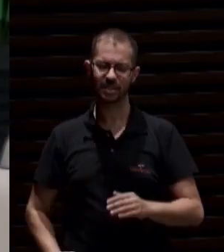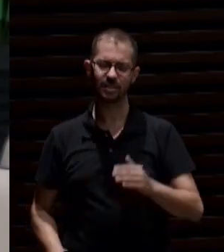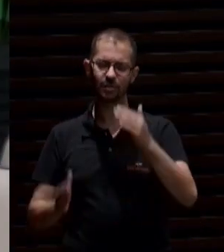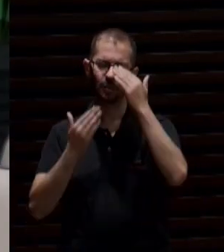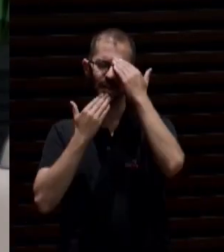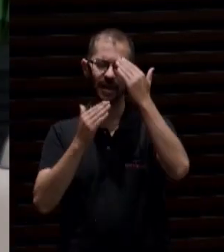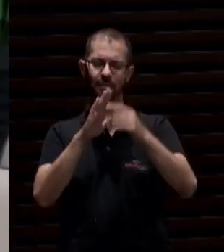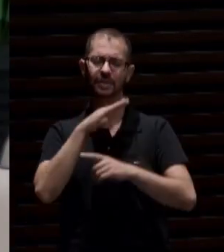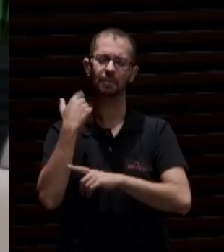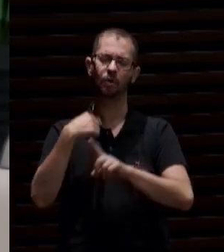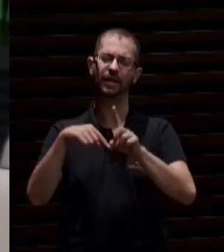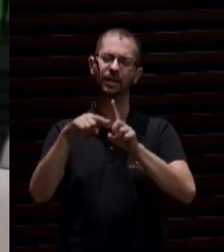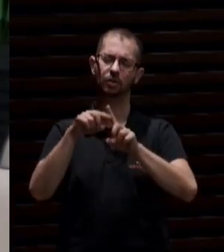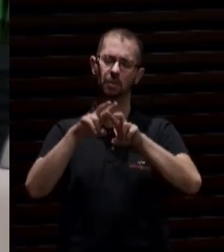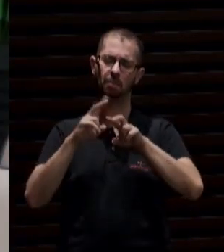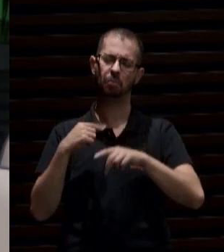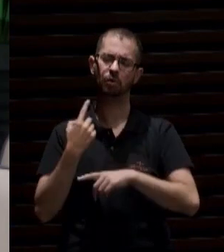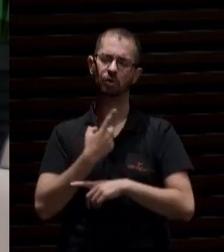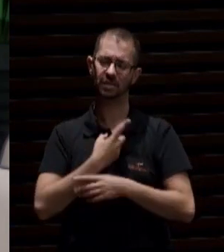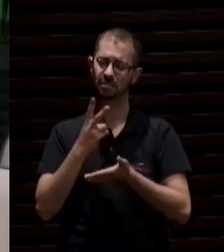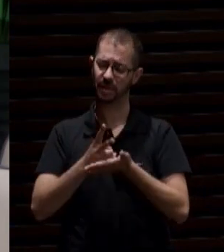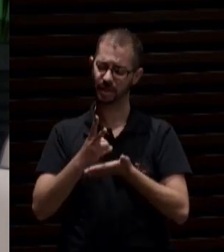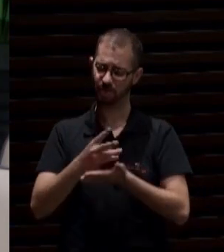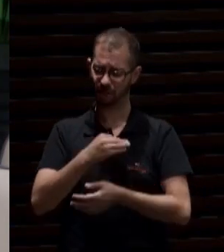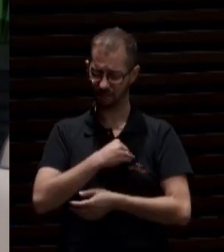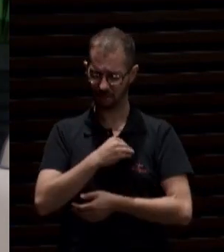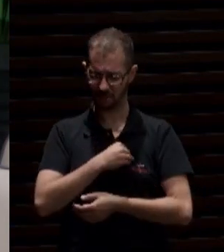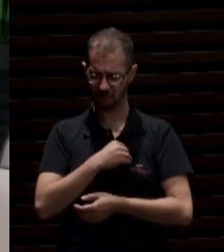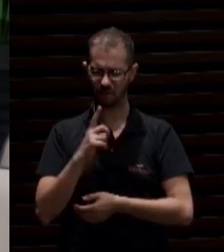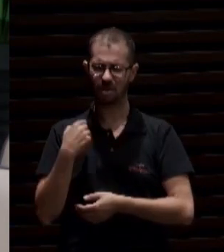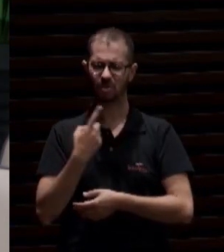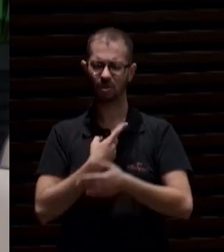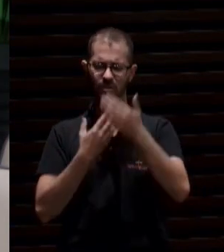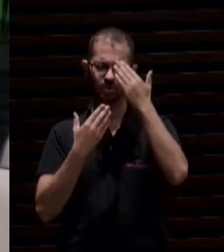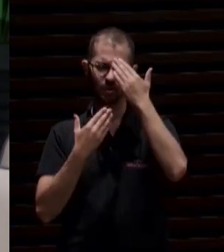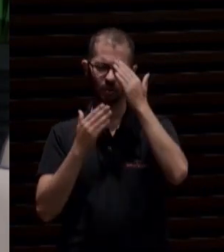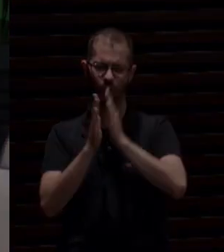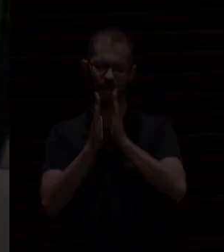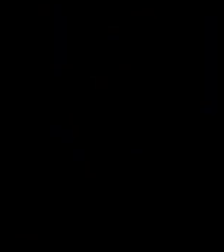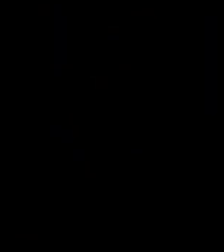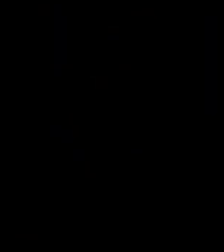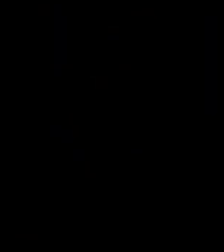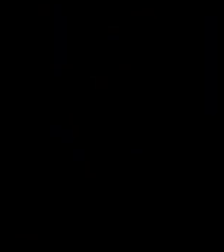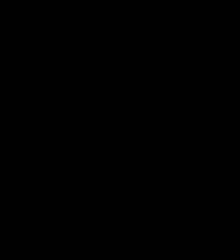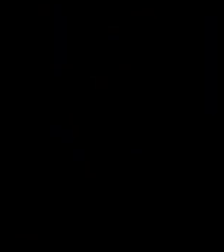morrido por nós, mesmo nós ainda sendo pecadores. E nós oramos no Teu nome. Amém.